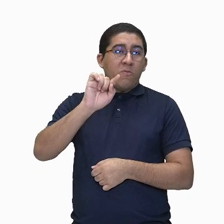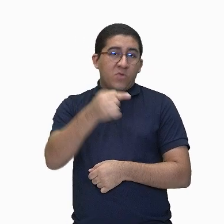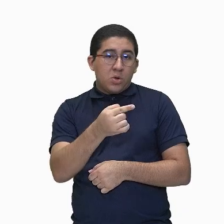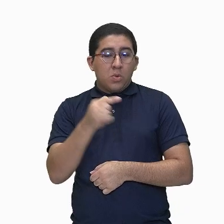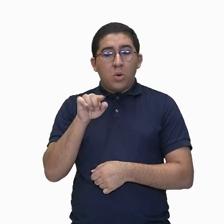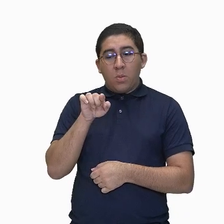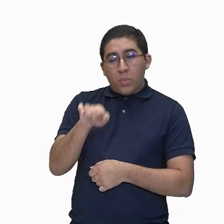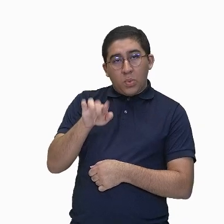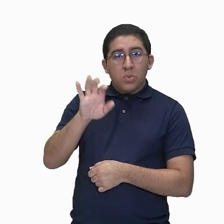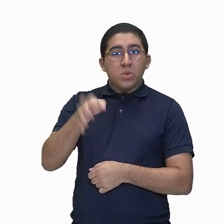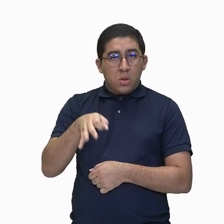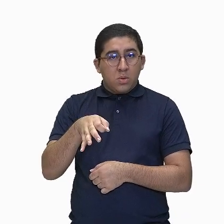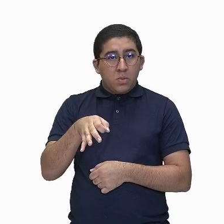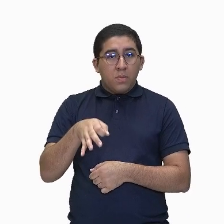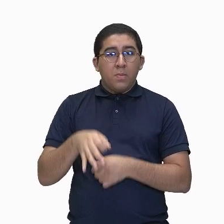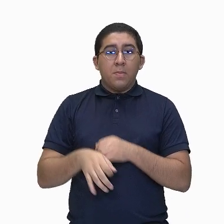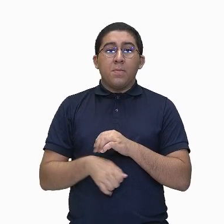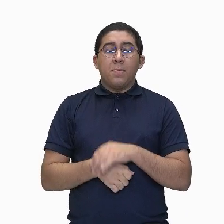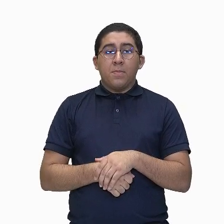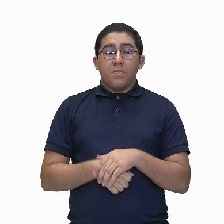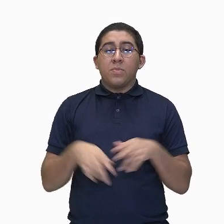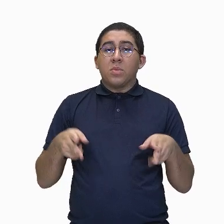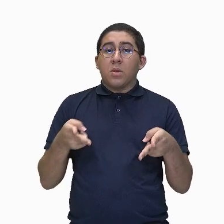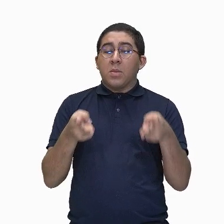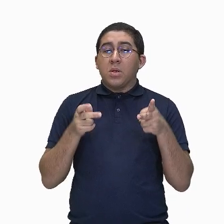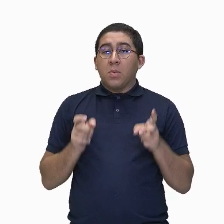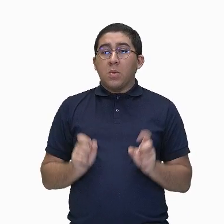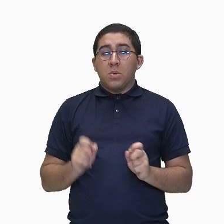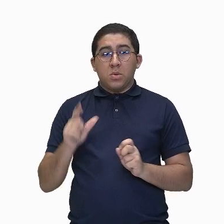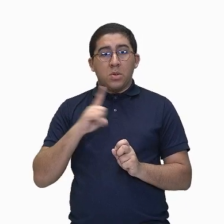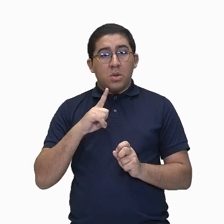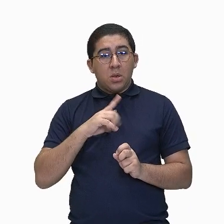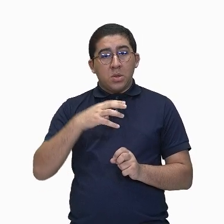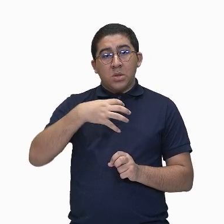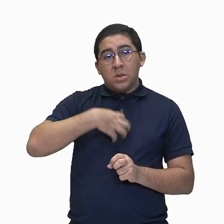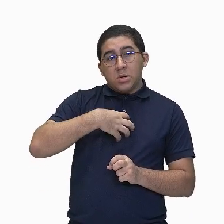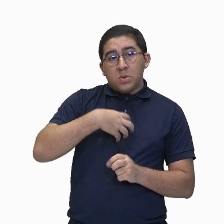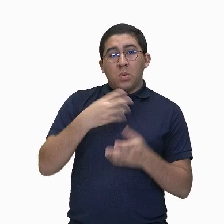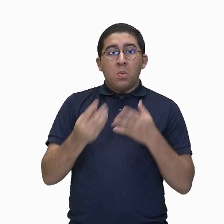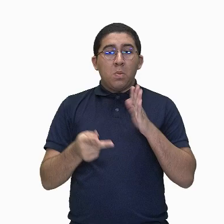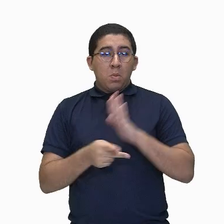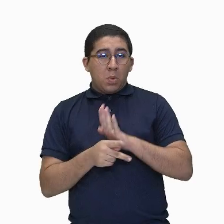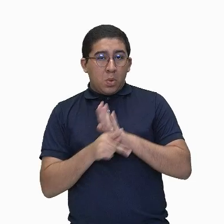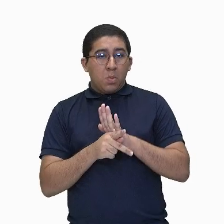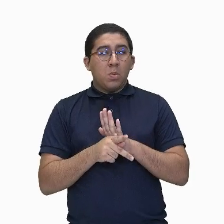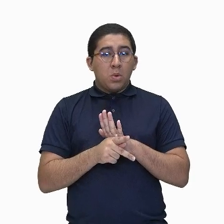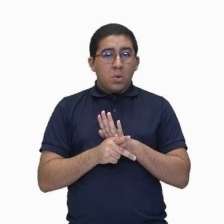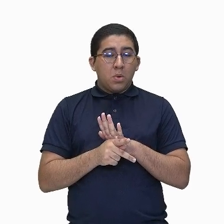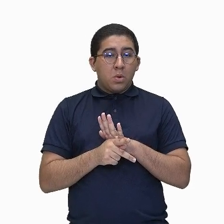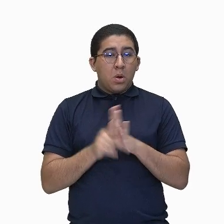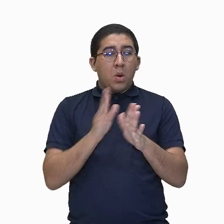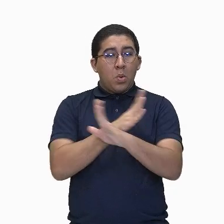tá? Então, observe o efeito de sentido que a conjunção, as conjunções